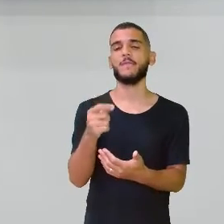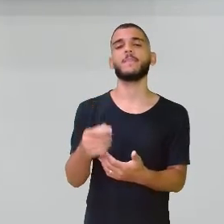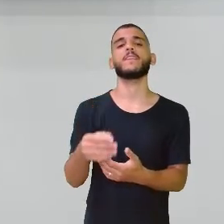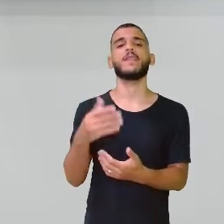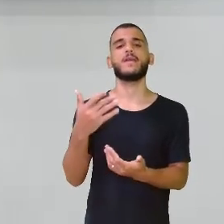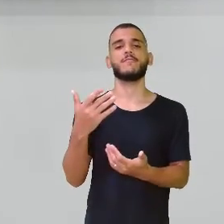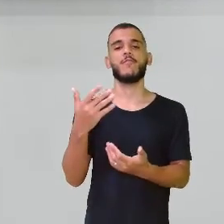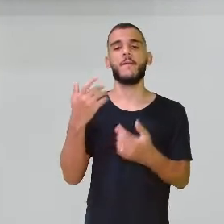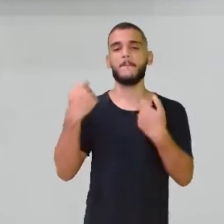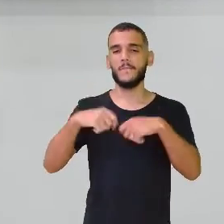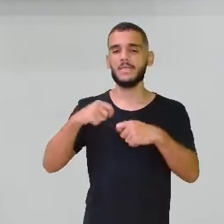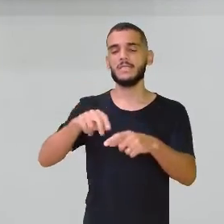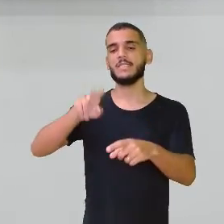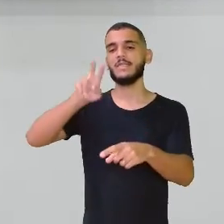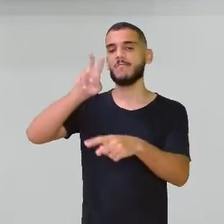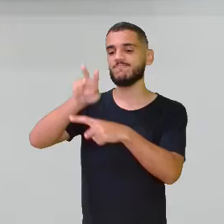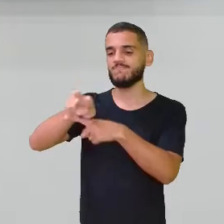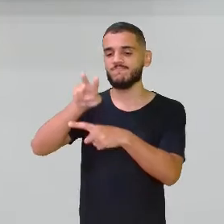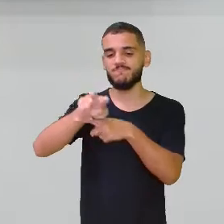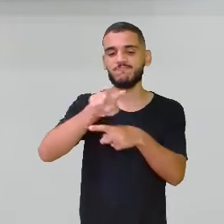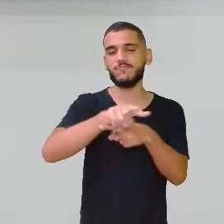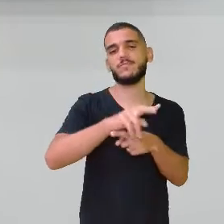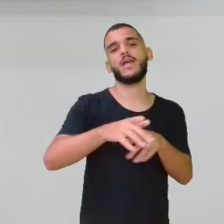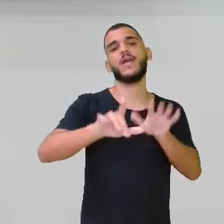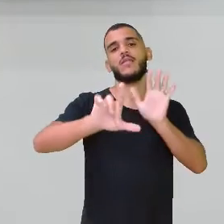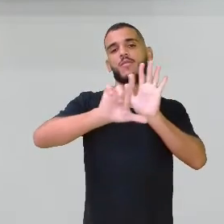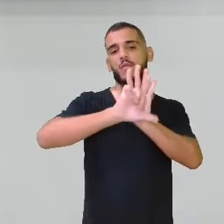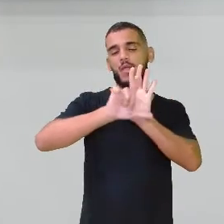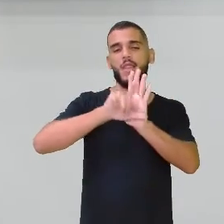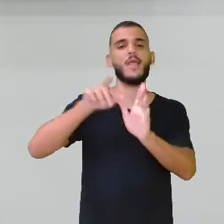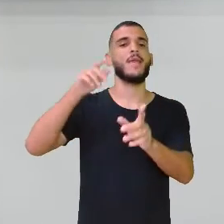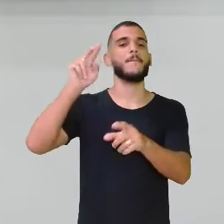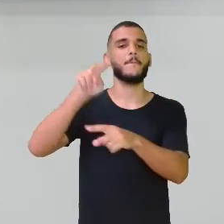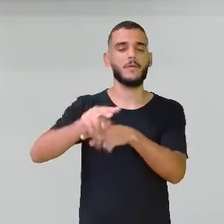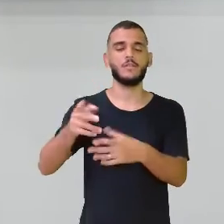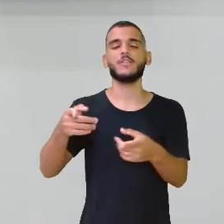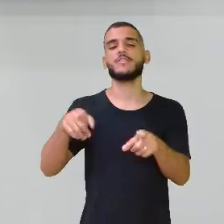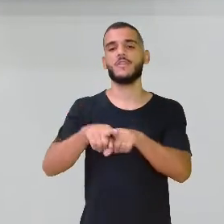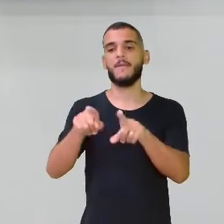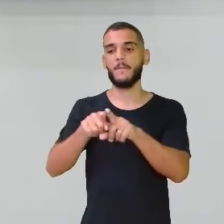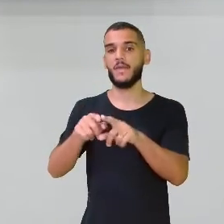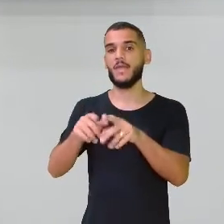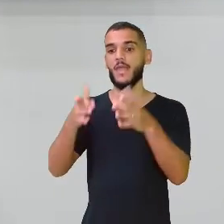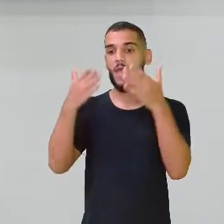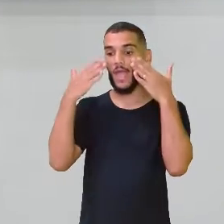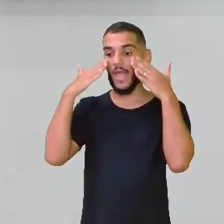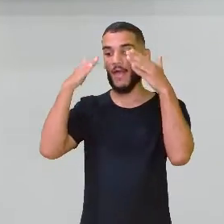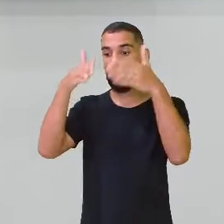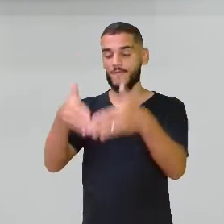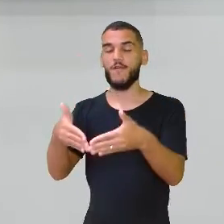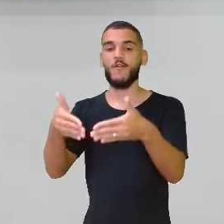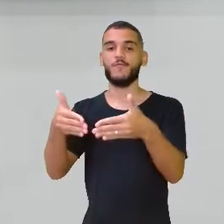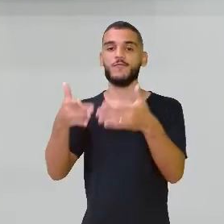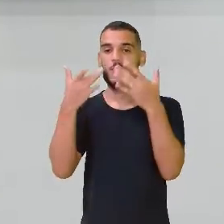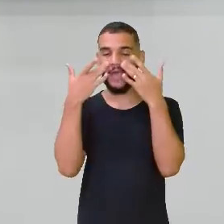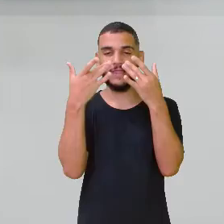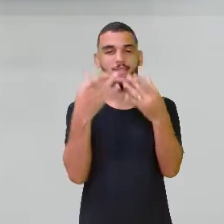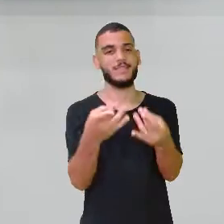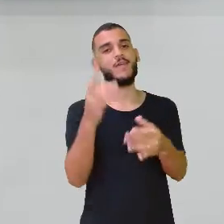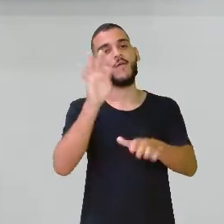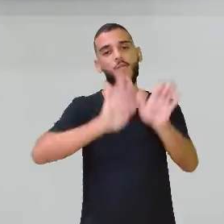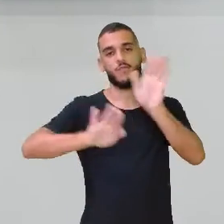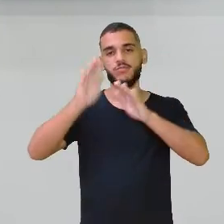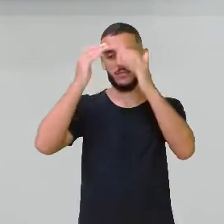preciso uma atenção, um respeito e toda a atenção